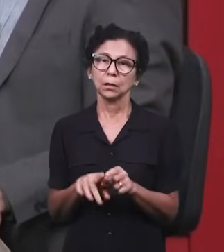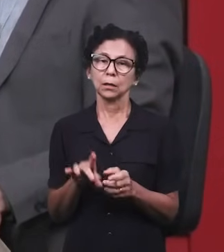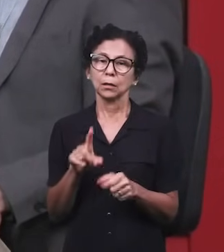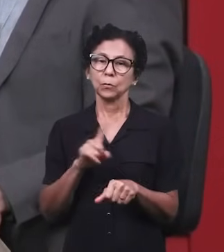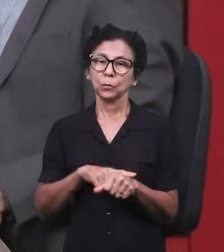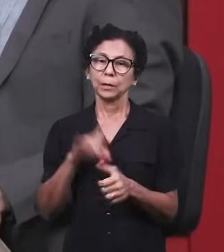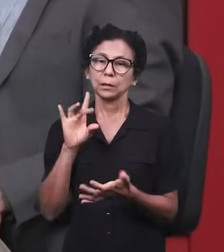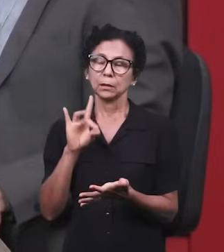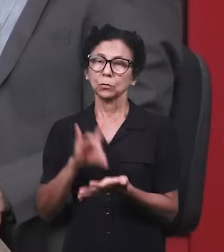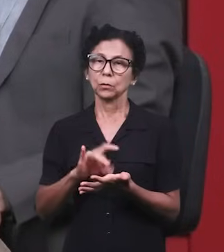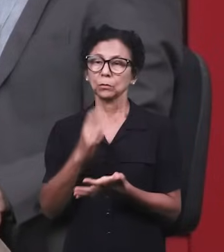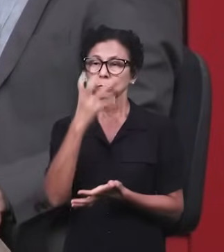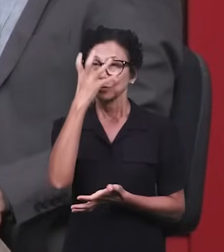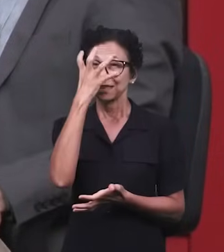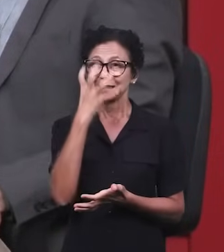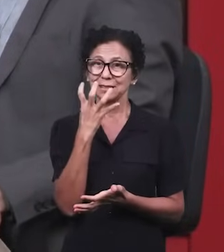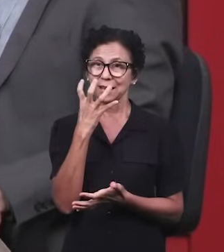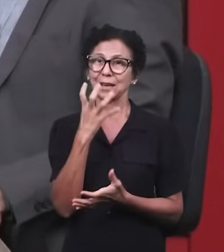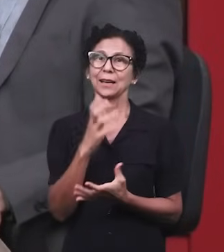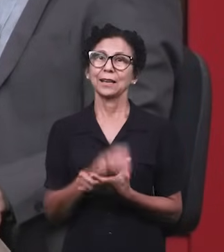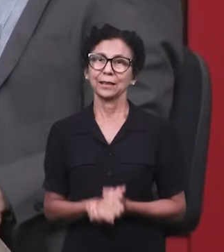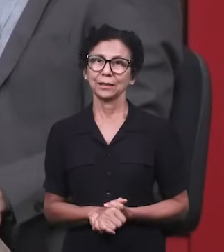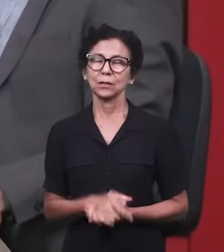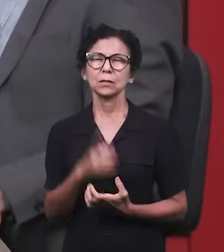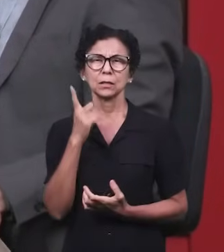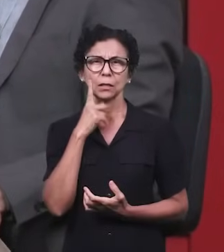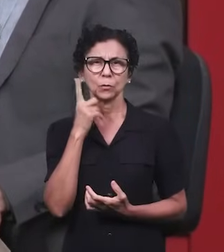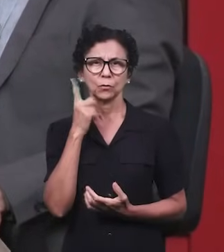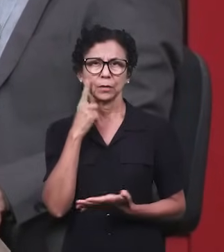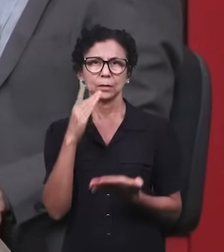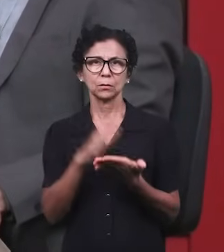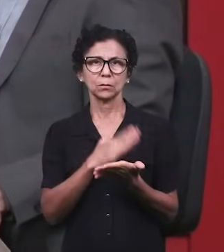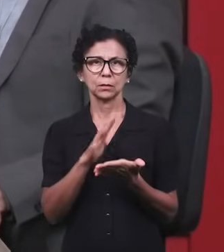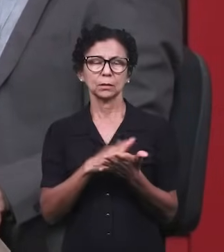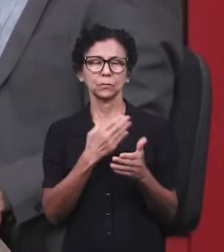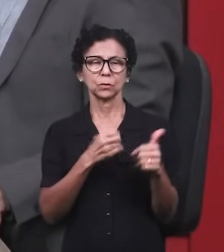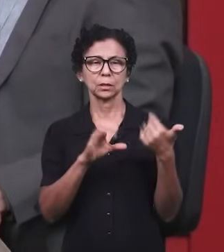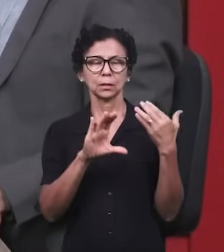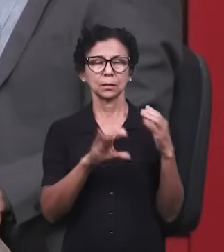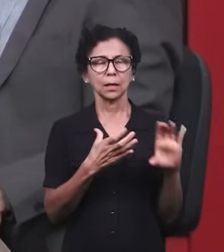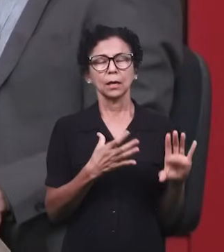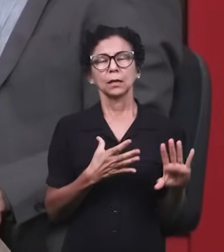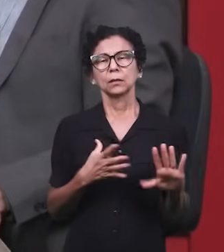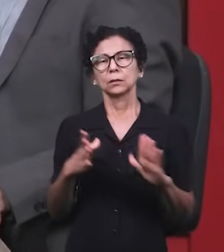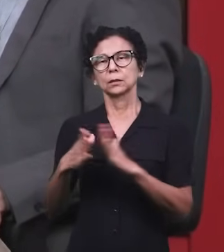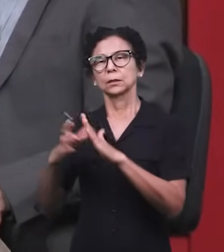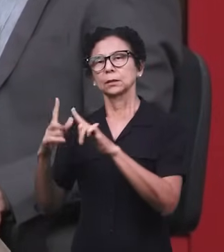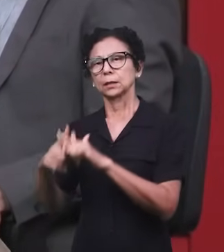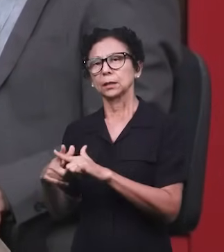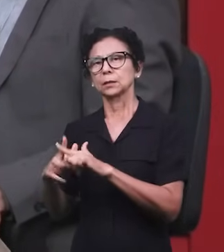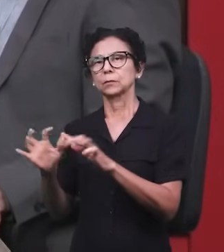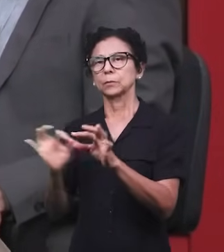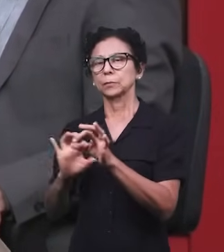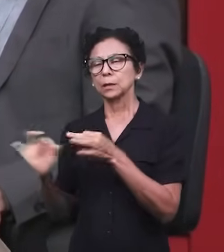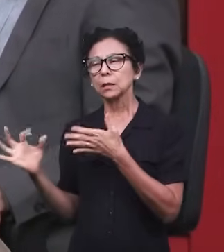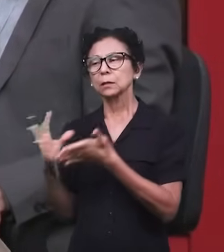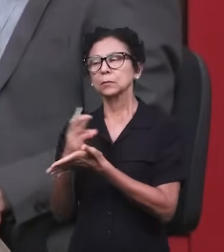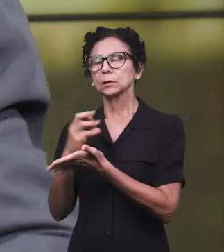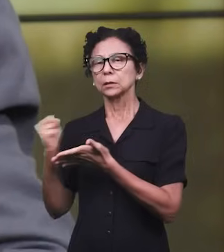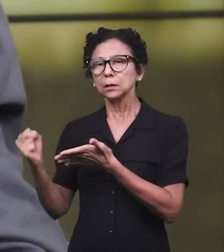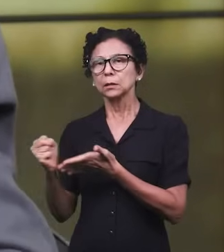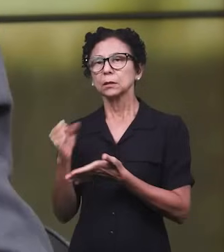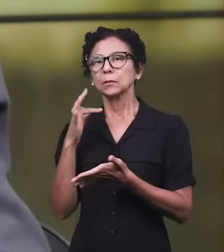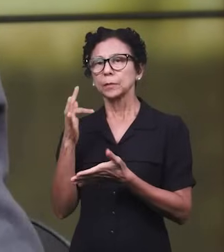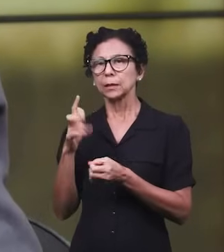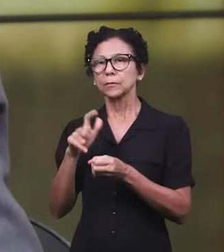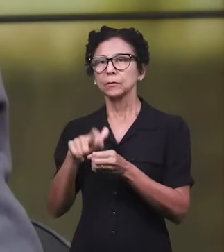temos aprendido isso no livro de Cantares, né? O momento da igreja preparada para o arrebatamento, a volta iminente do Senhor Jesus em breve